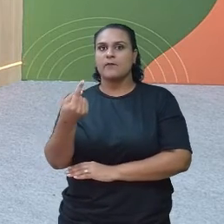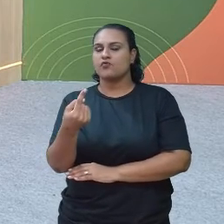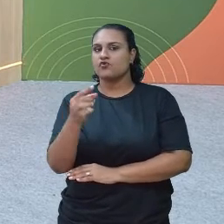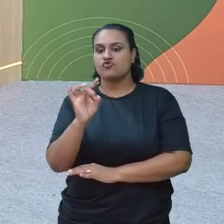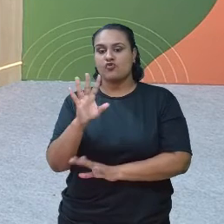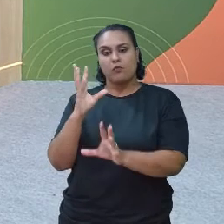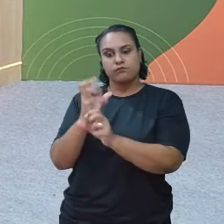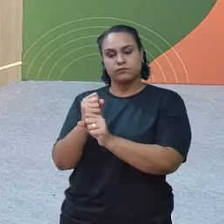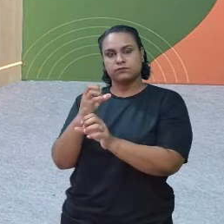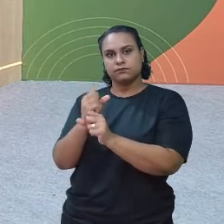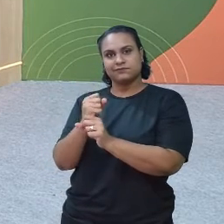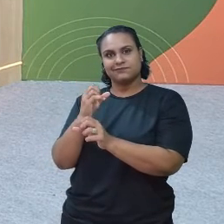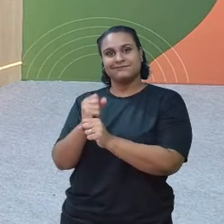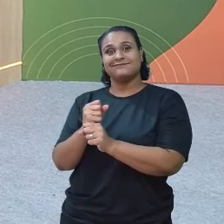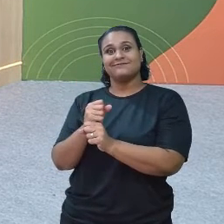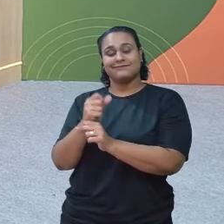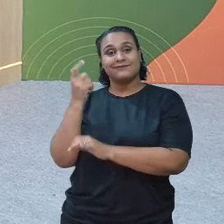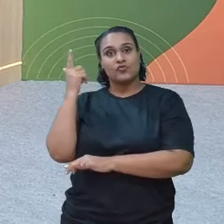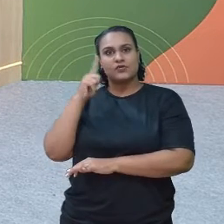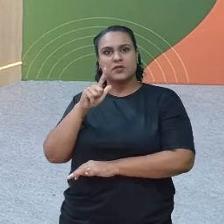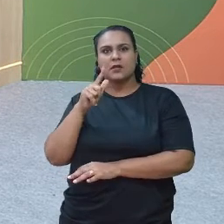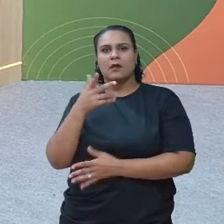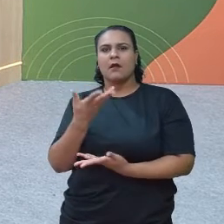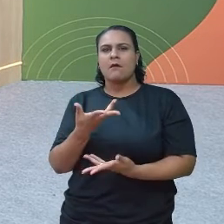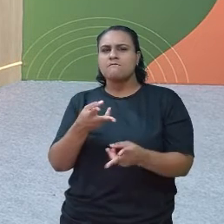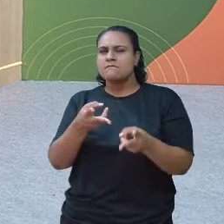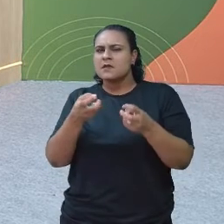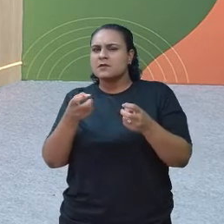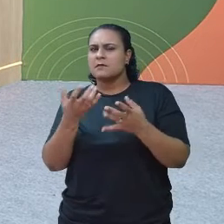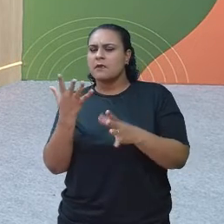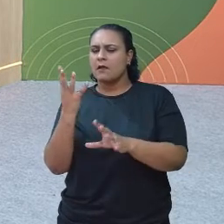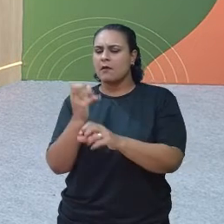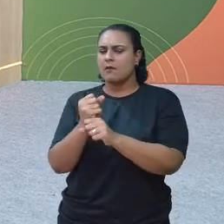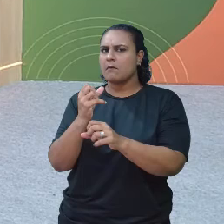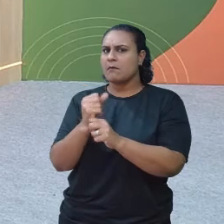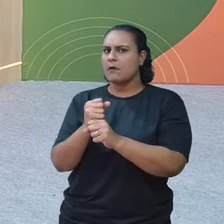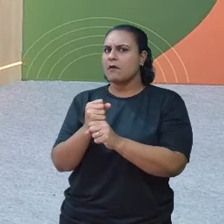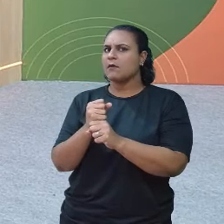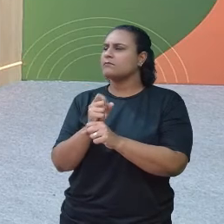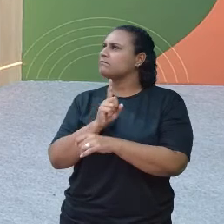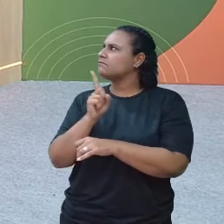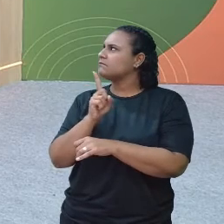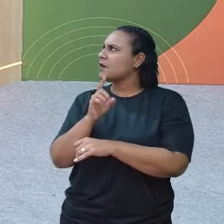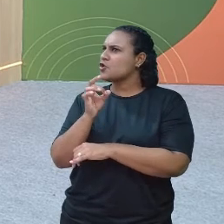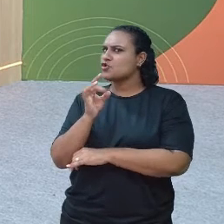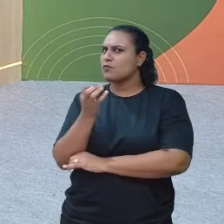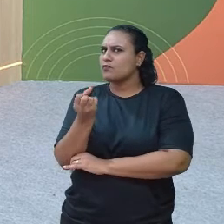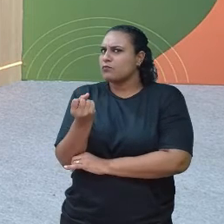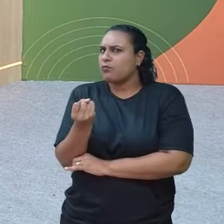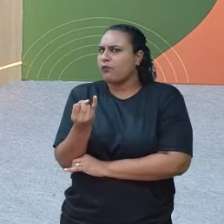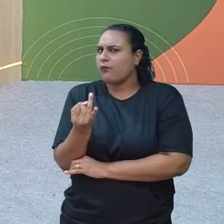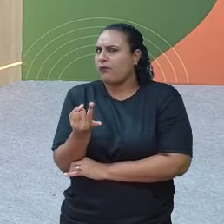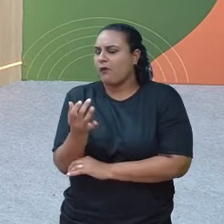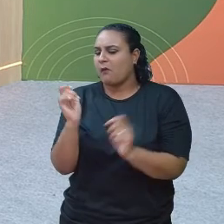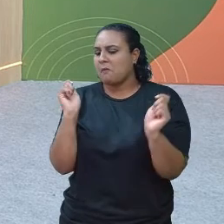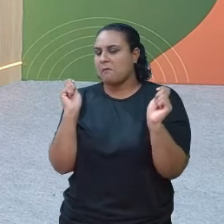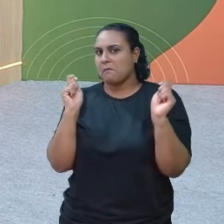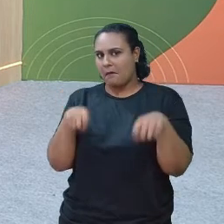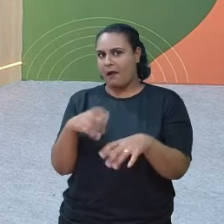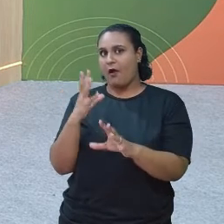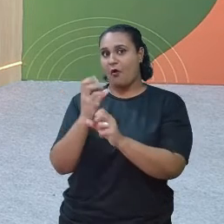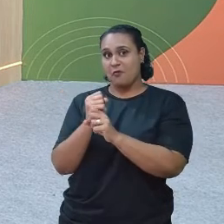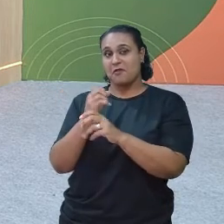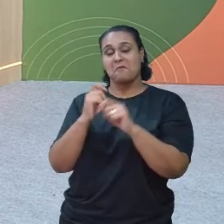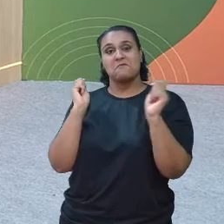o cálculo, você consiga visualizar esse cálculo a partir da contabilidade de possibilidades,